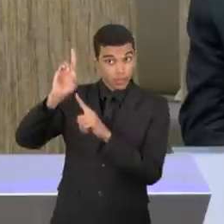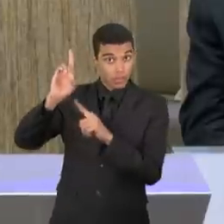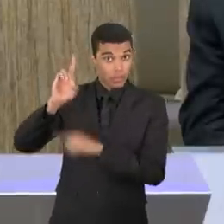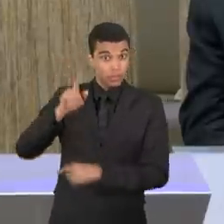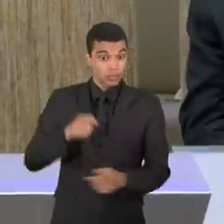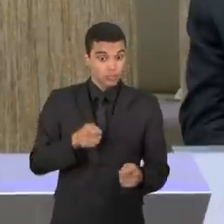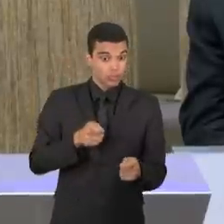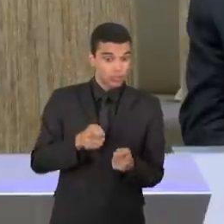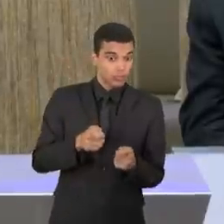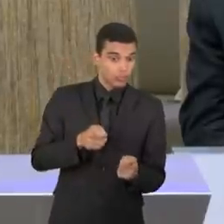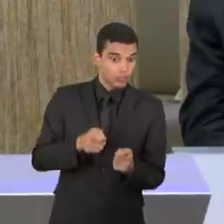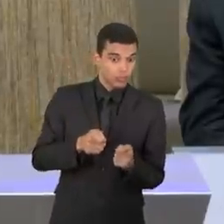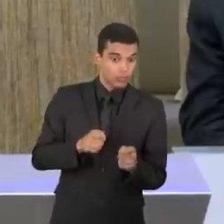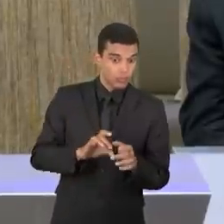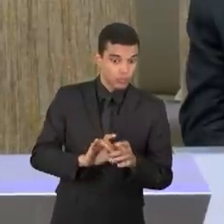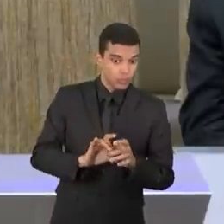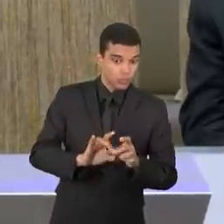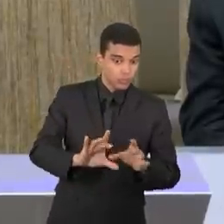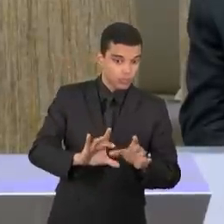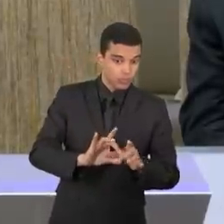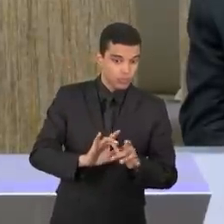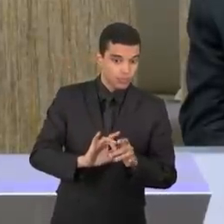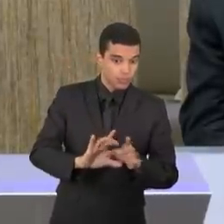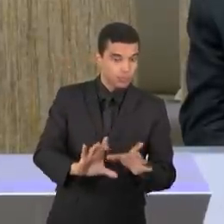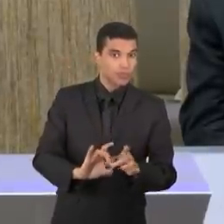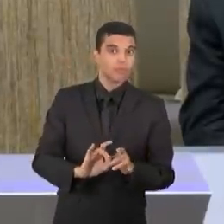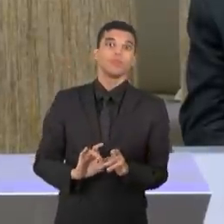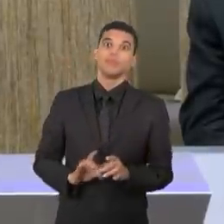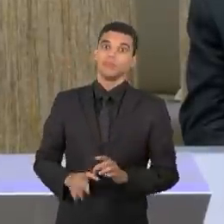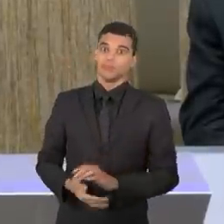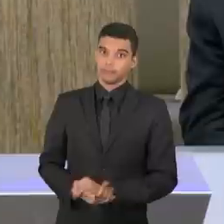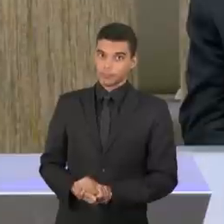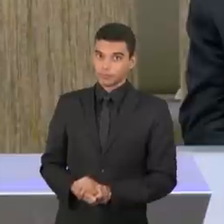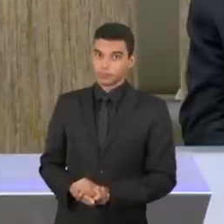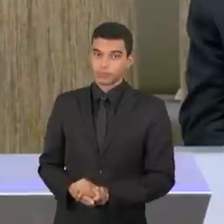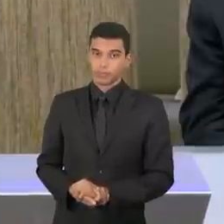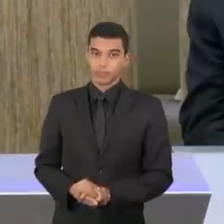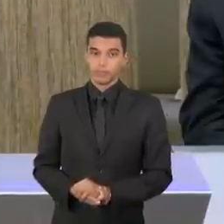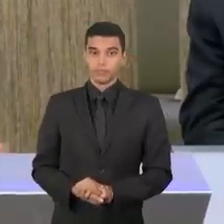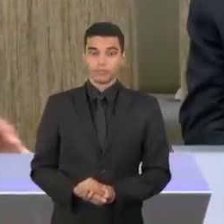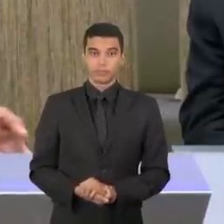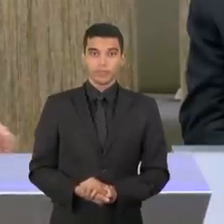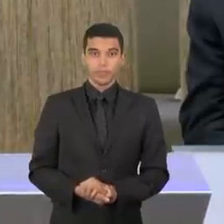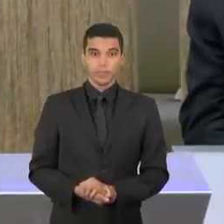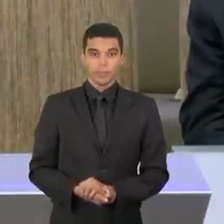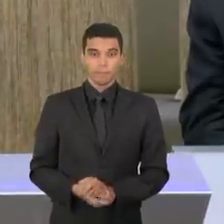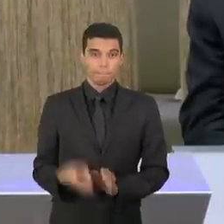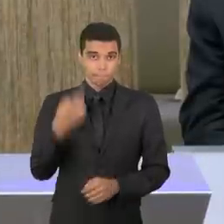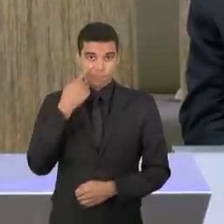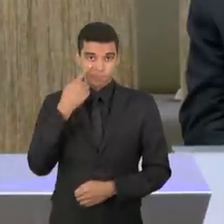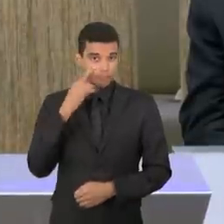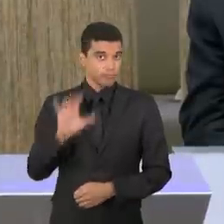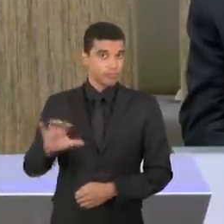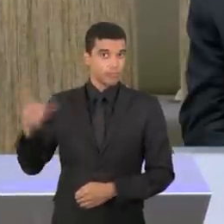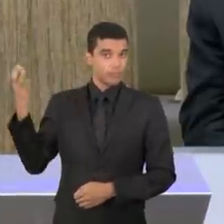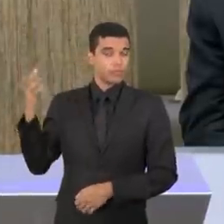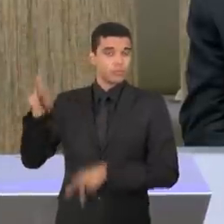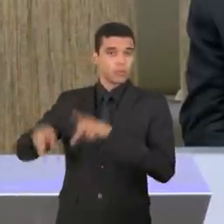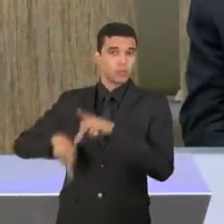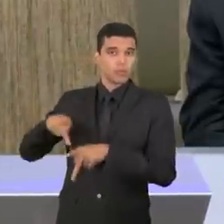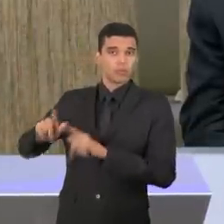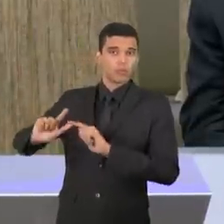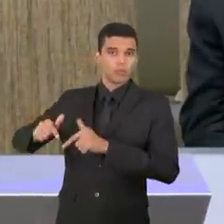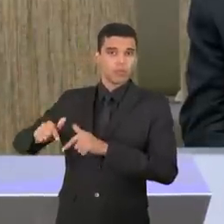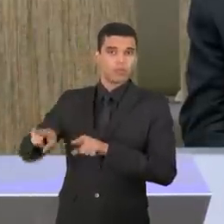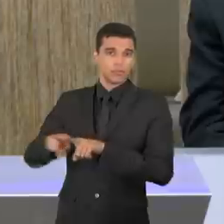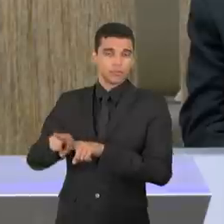Judá. Na insensibilidade, Deus enviou-lhe o juízo, por exemplo, no capítulo 1